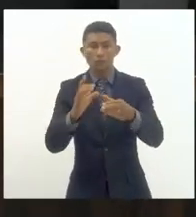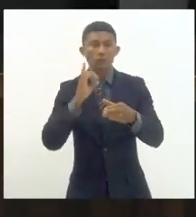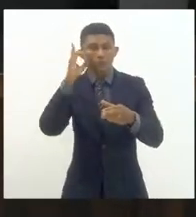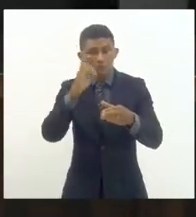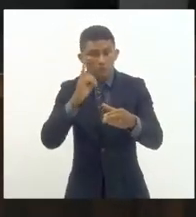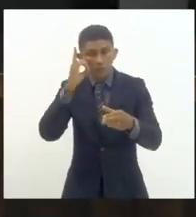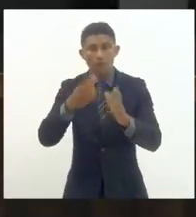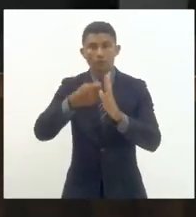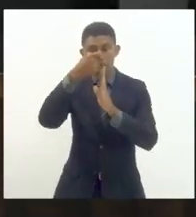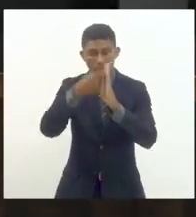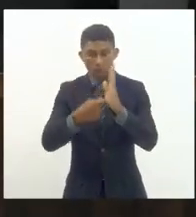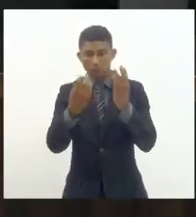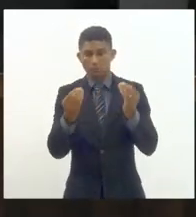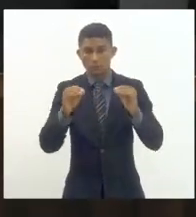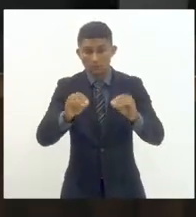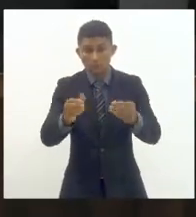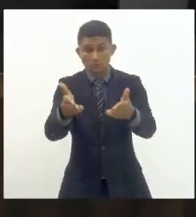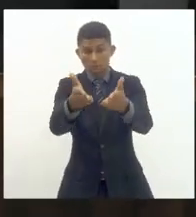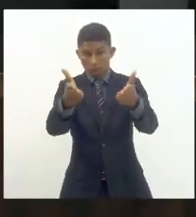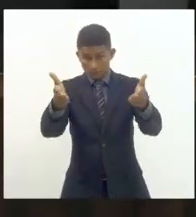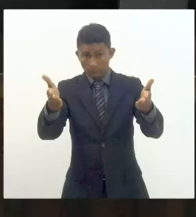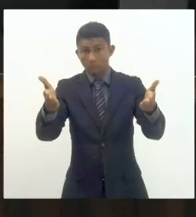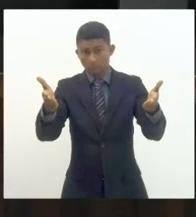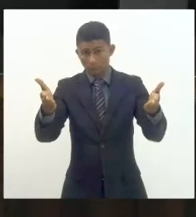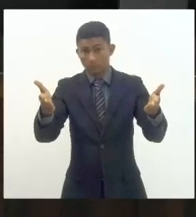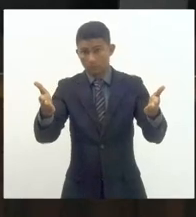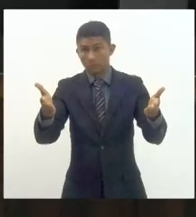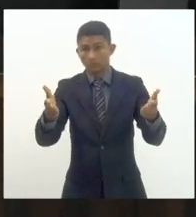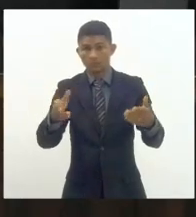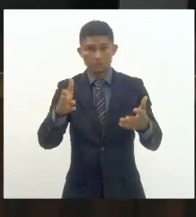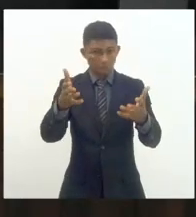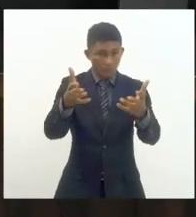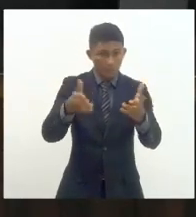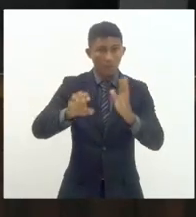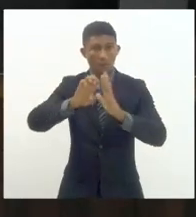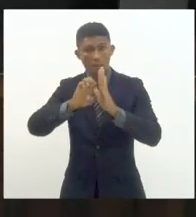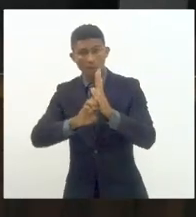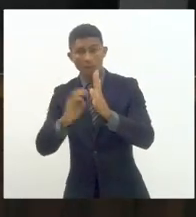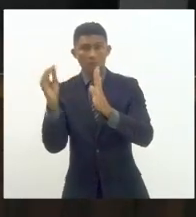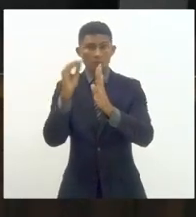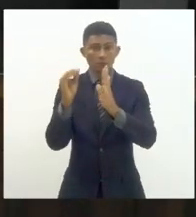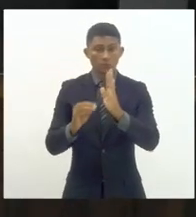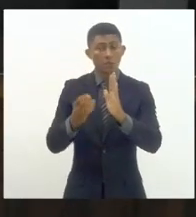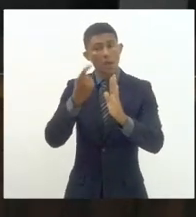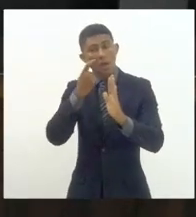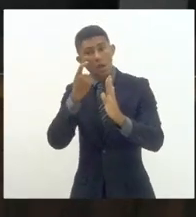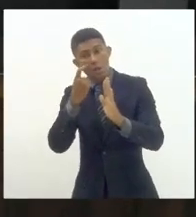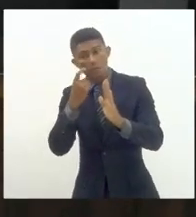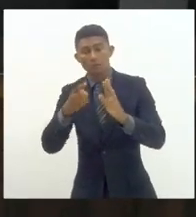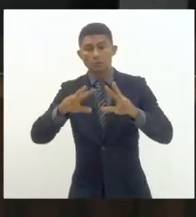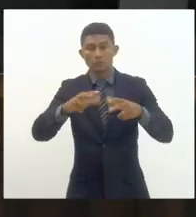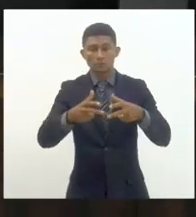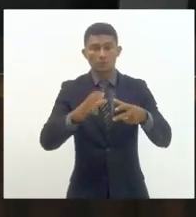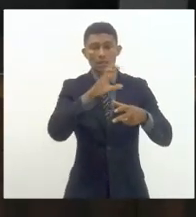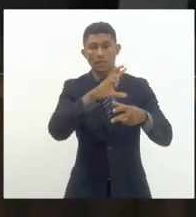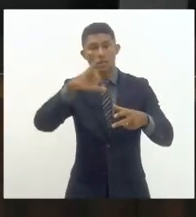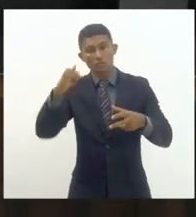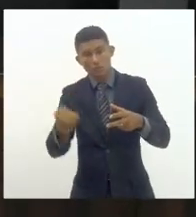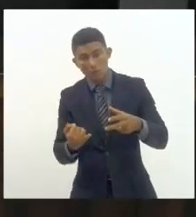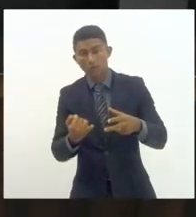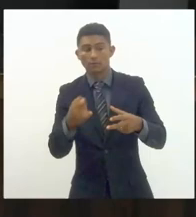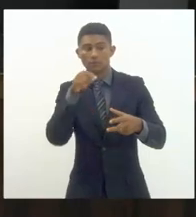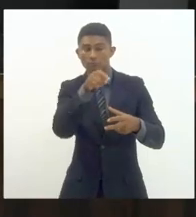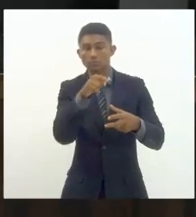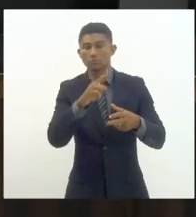o texto. Então, vossas excelências, que quiserem emendar para que a gente possa fazer no substitutivo da CCJ um texto para que